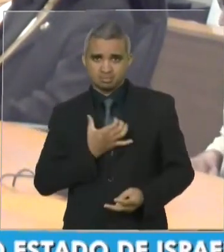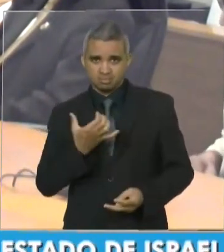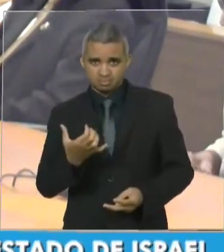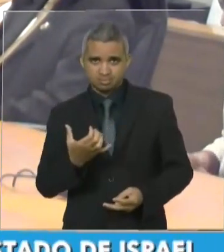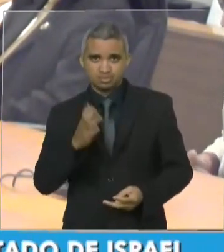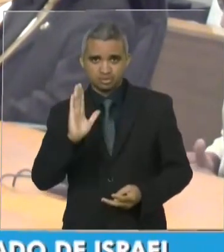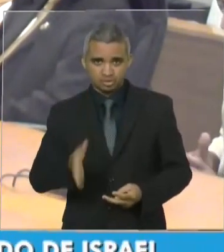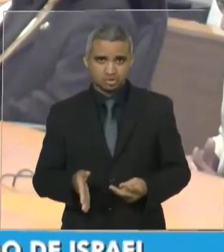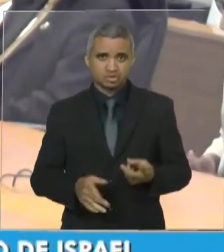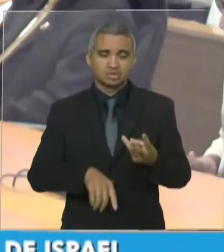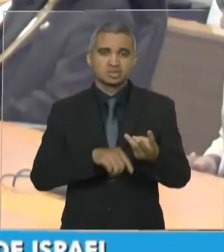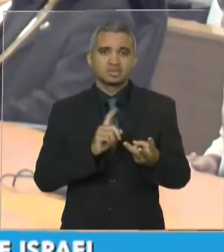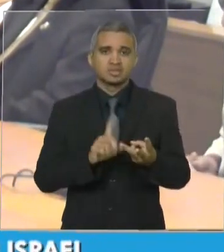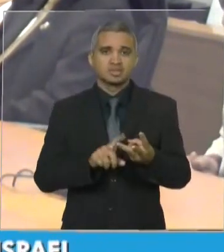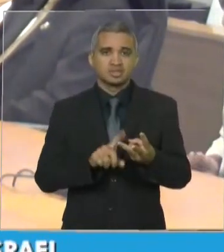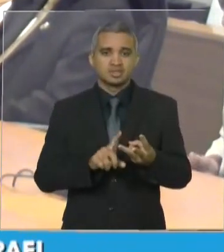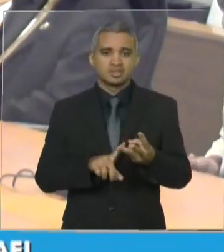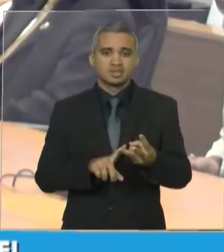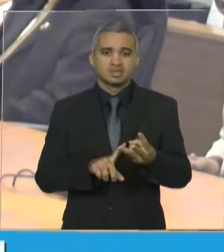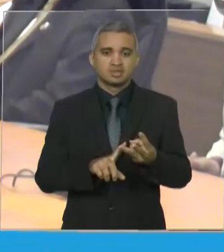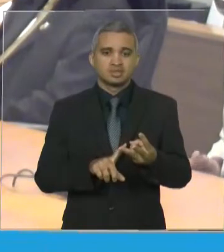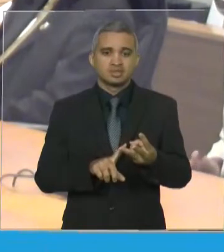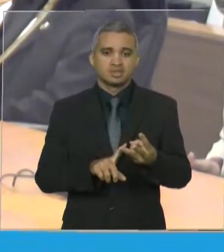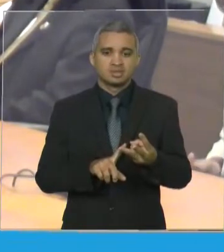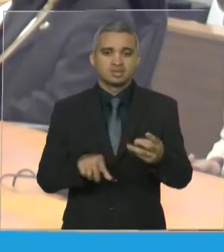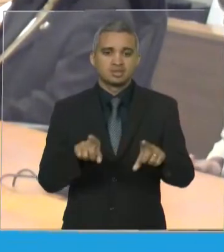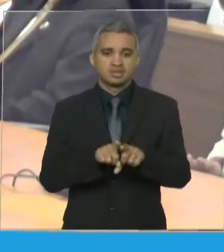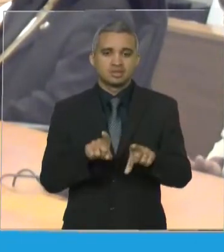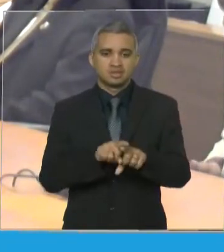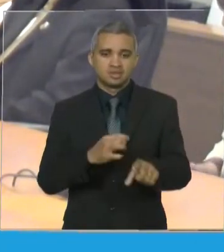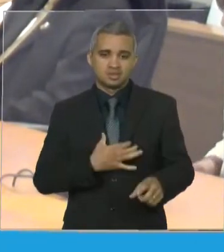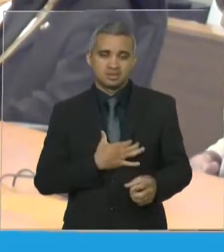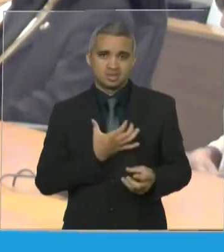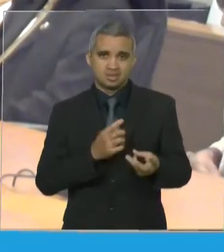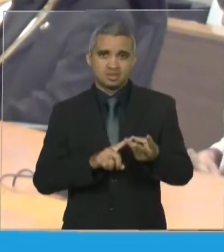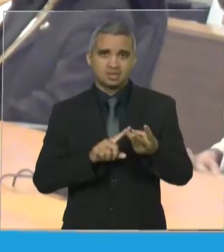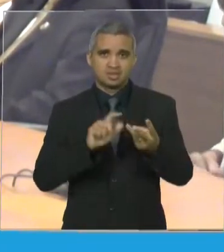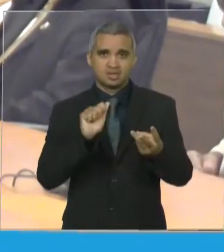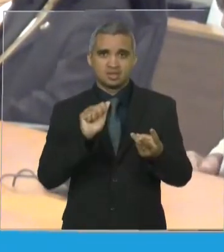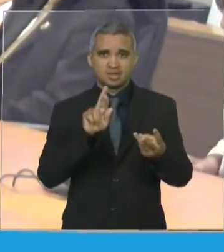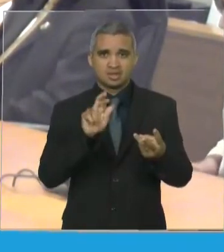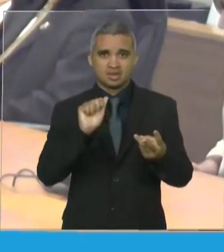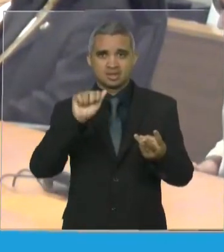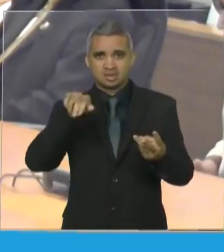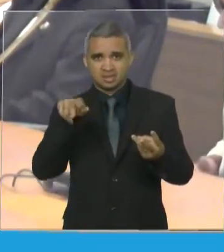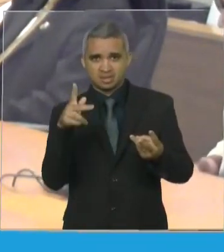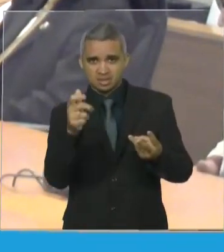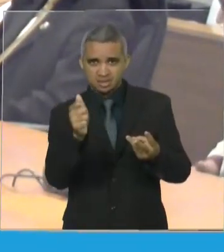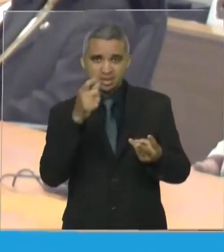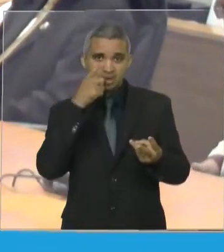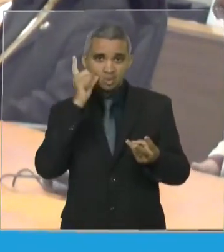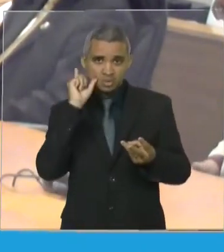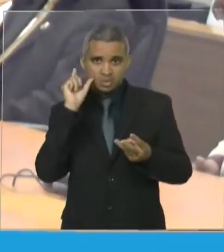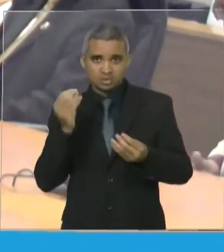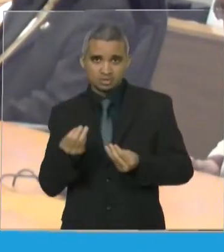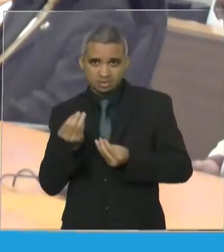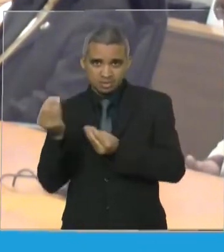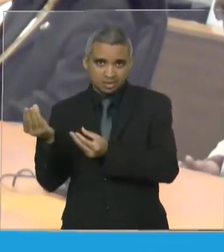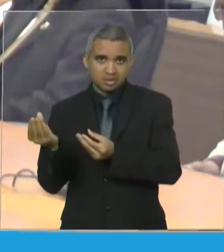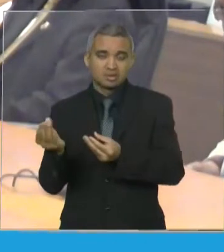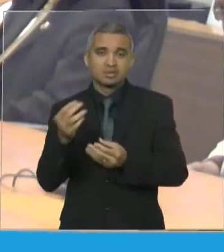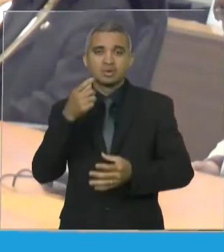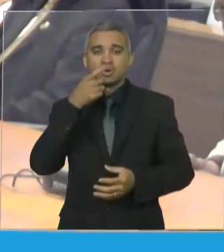demos fizemos a medalha Aranha ontem para ele, ontem tivemos uma sessão aqui, uma